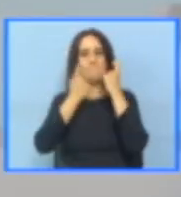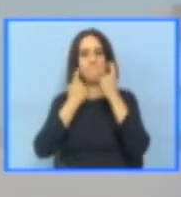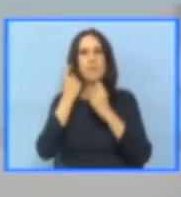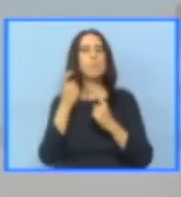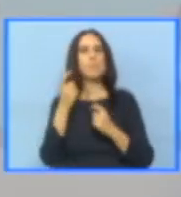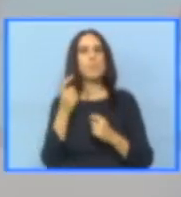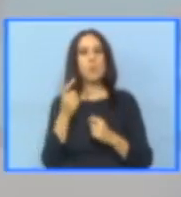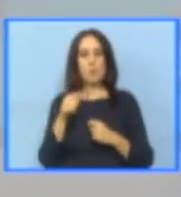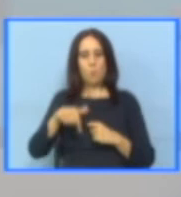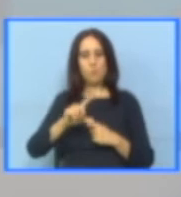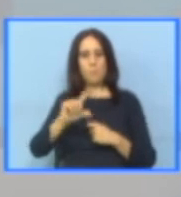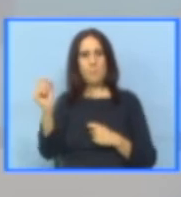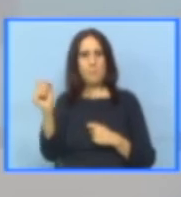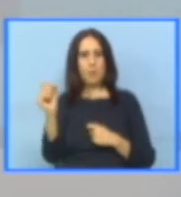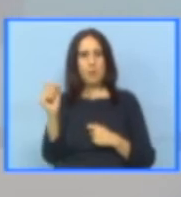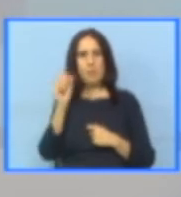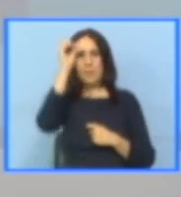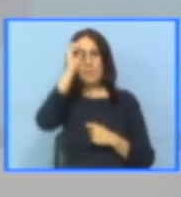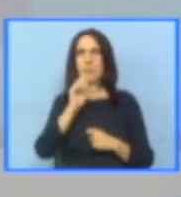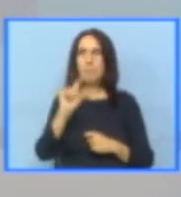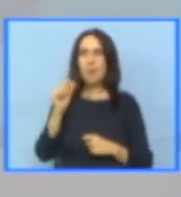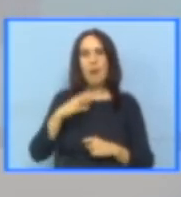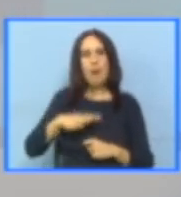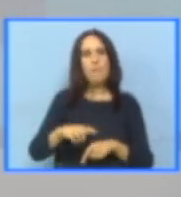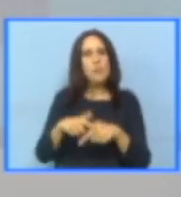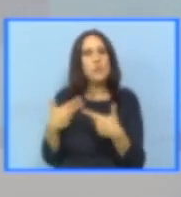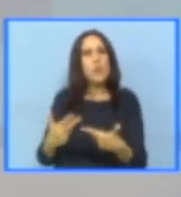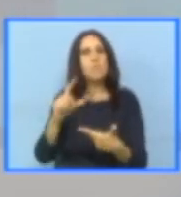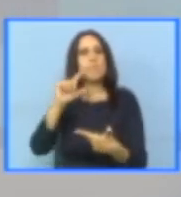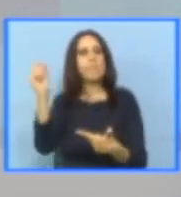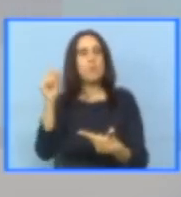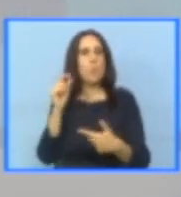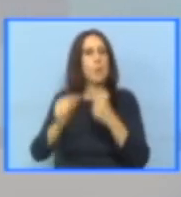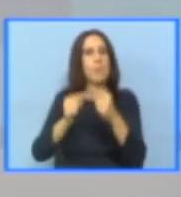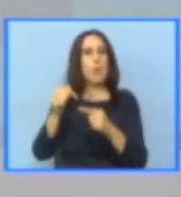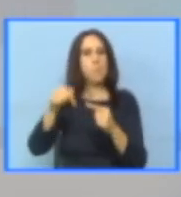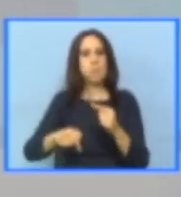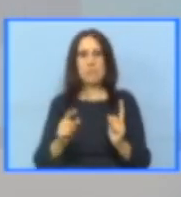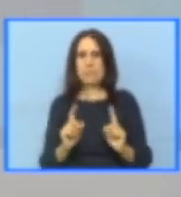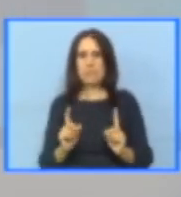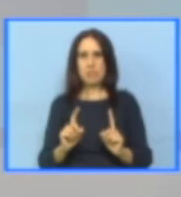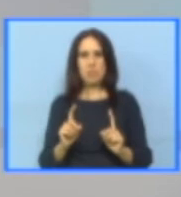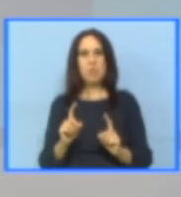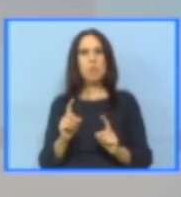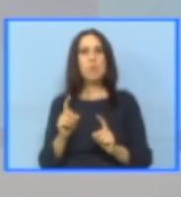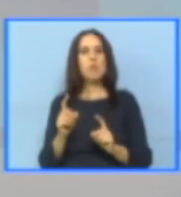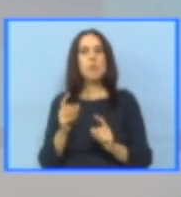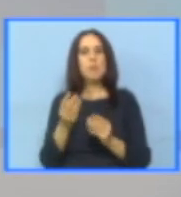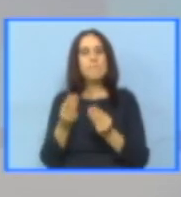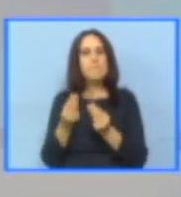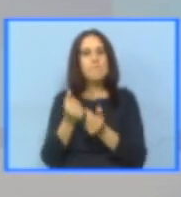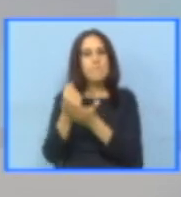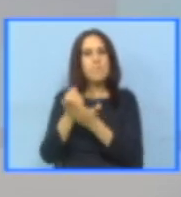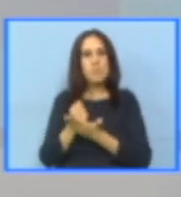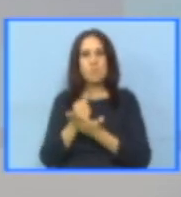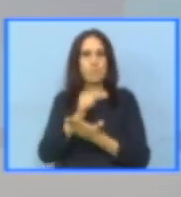pode pensar em partir hoje, em querer partir e partir hoje, já, imediatamente ou amanhã. Logisticamente não é possível e